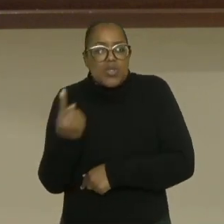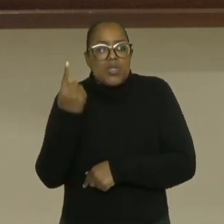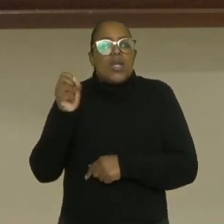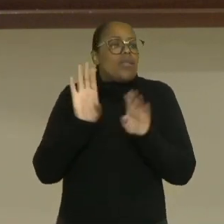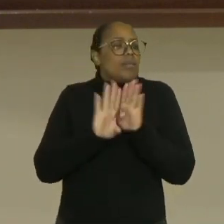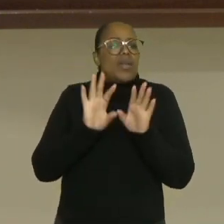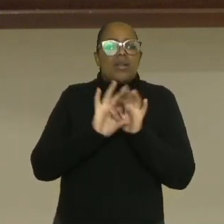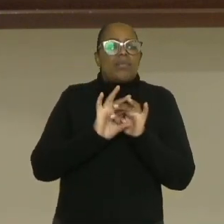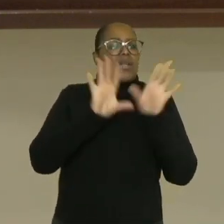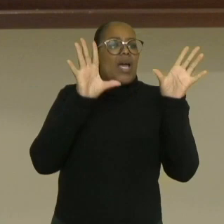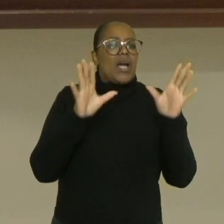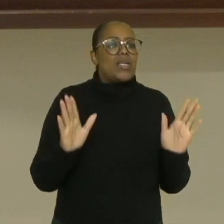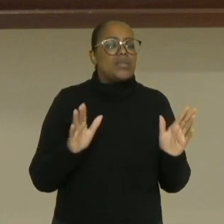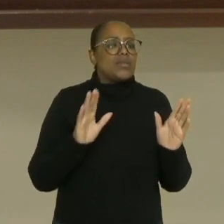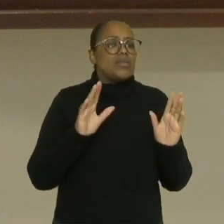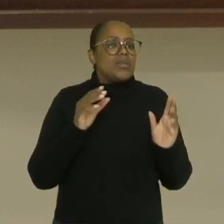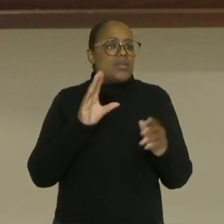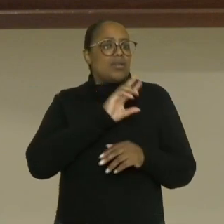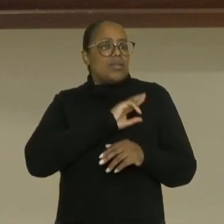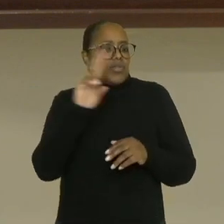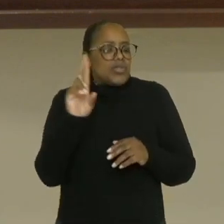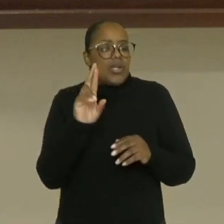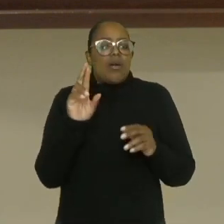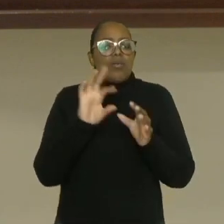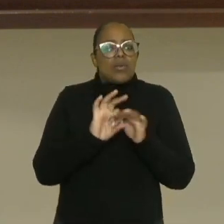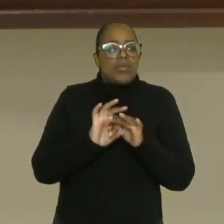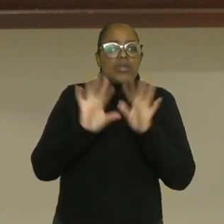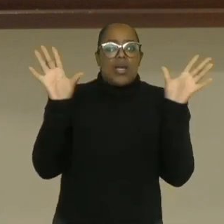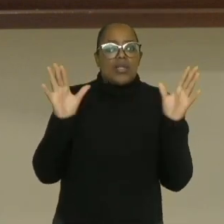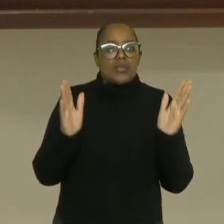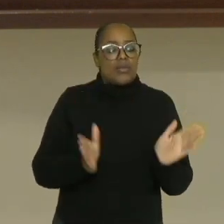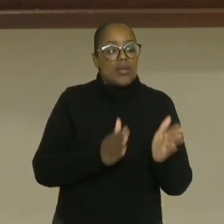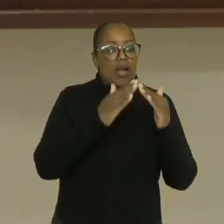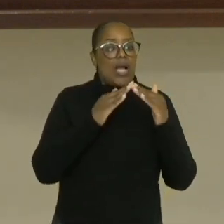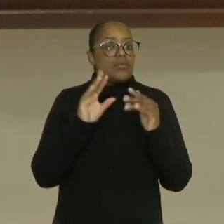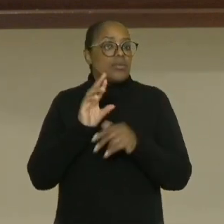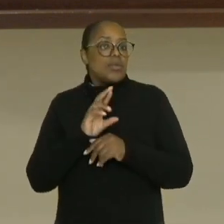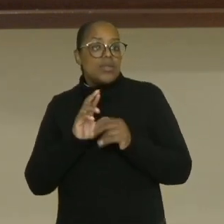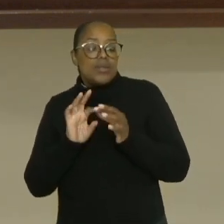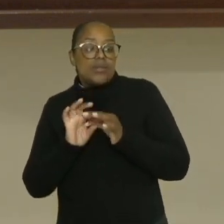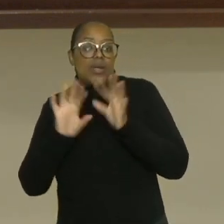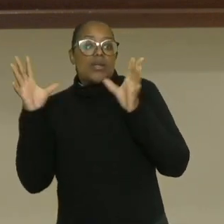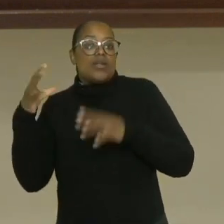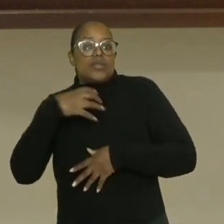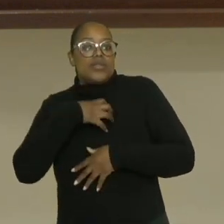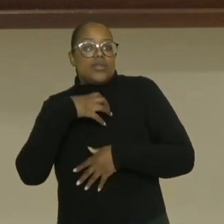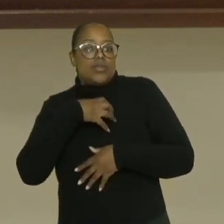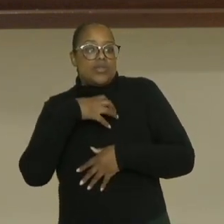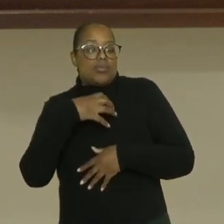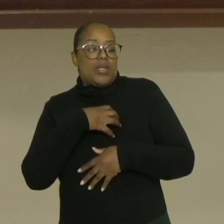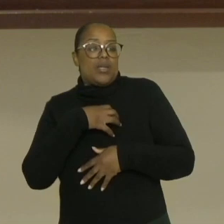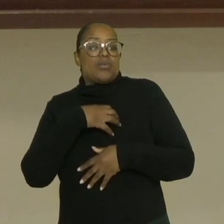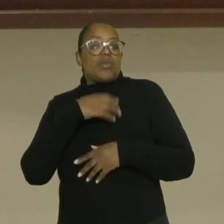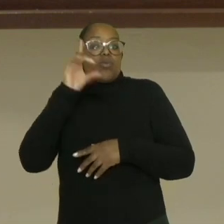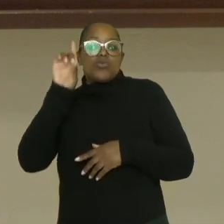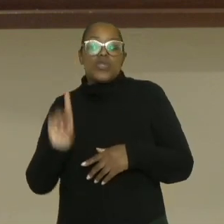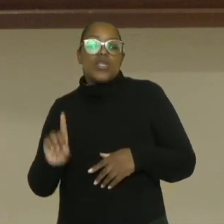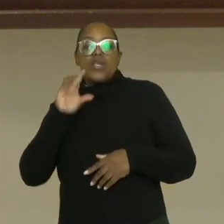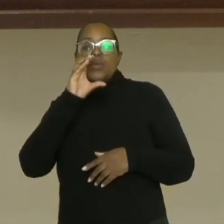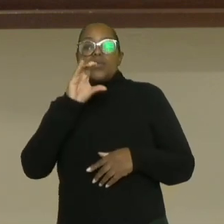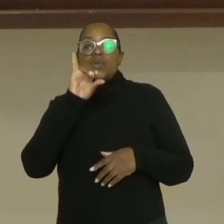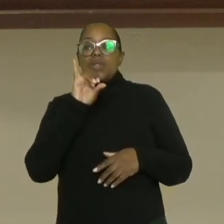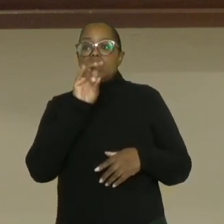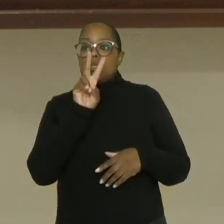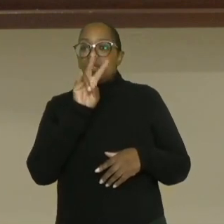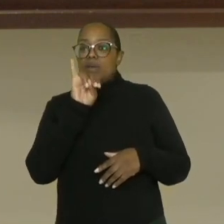propriedade, liberdade de crença, liberdade de expressão. Esses são direitos civis, individuais de cada